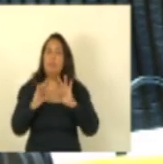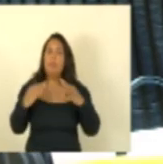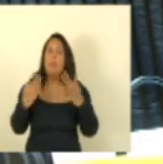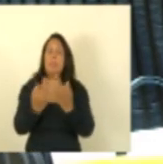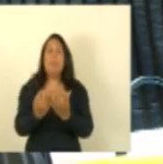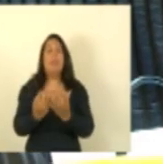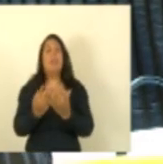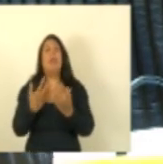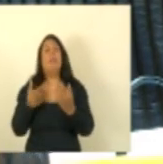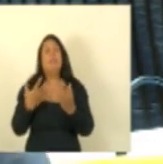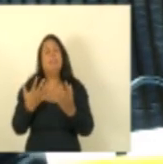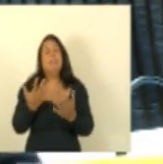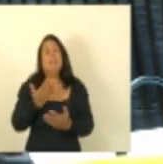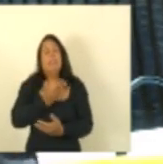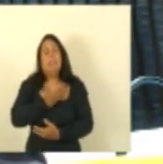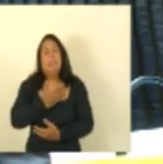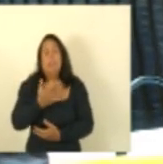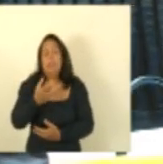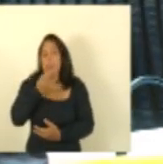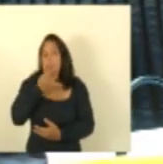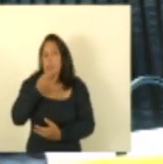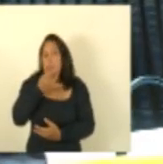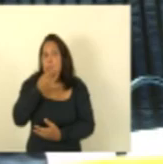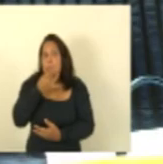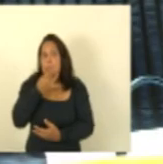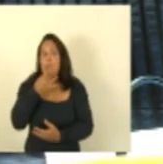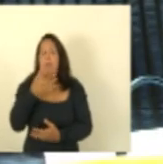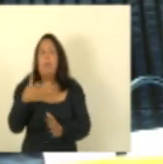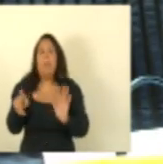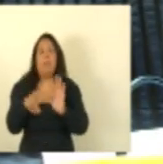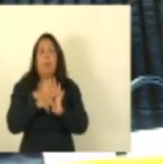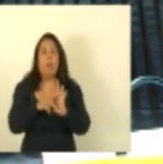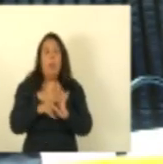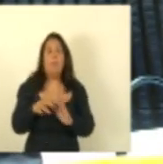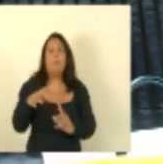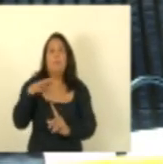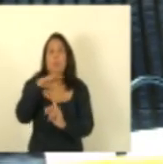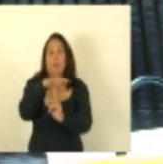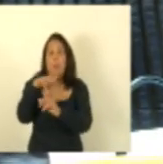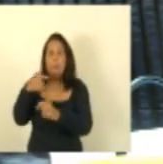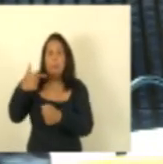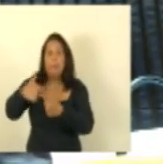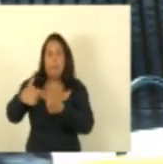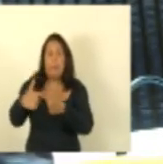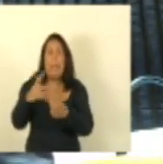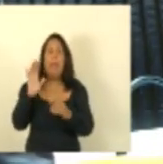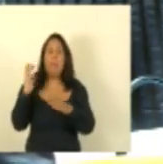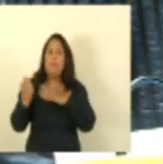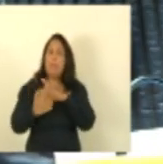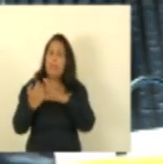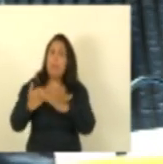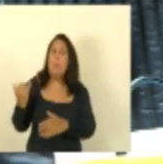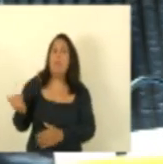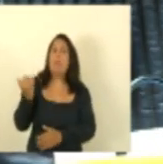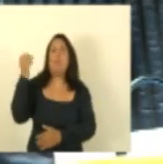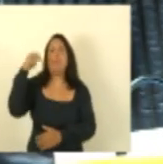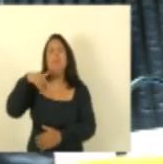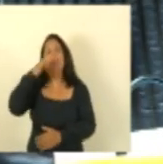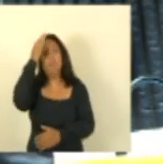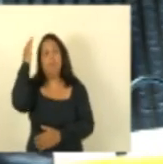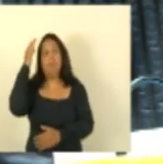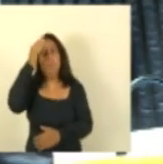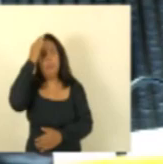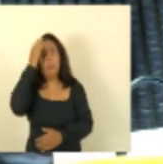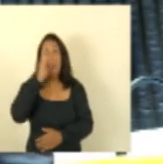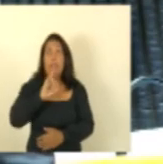de Itapemirim, dono do hotel Churrascaria Rio Grande, postos de gasolina, um empresário importante do nosso estado do Espírito Santo.